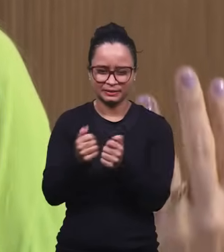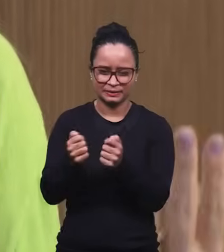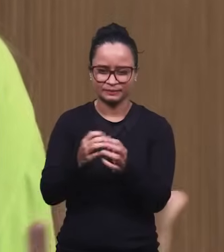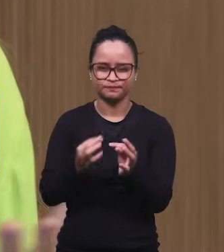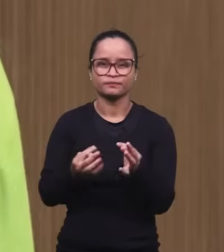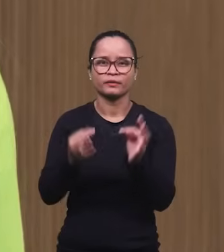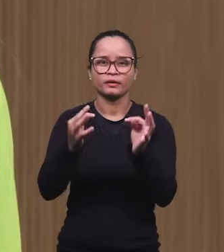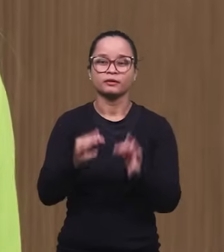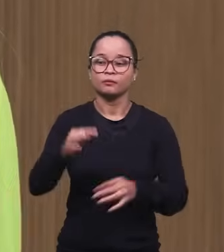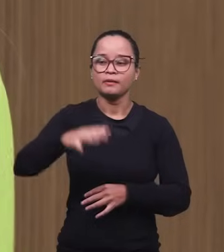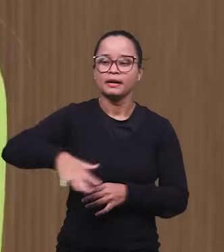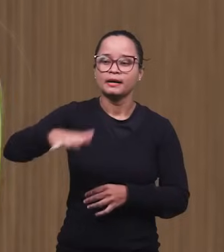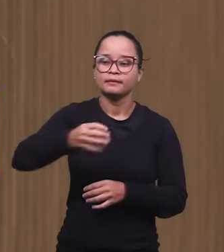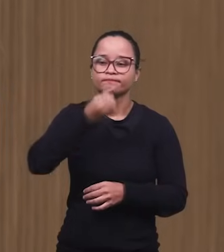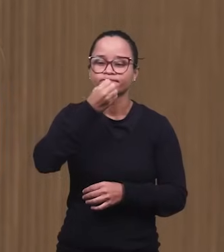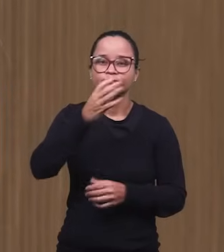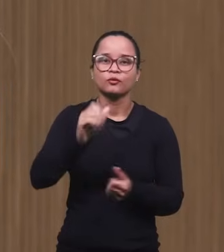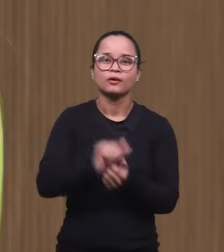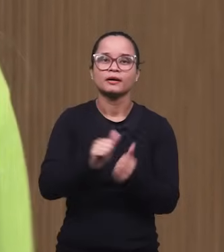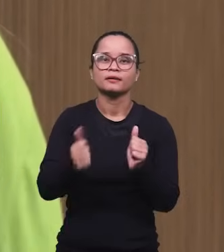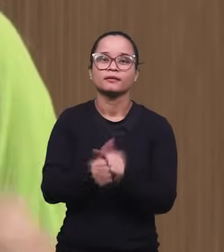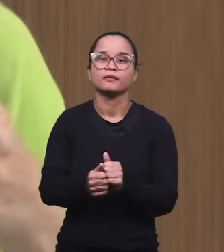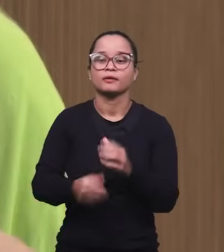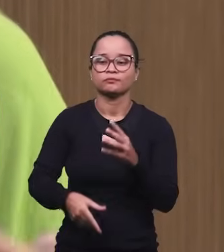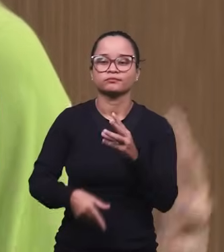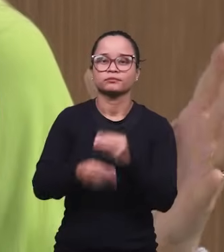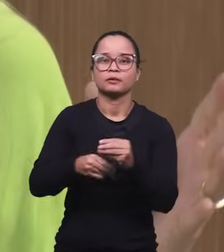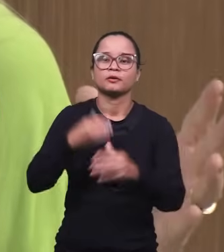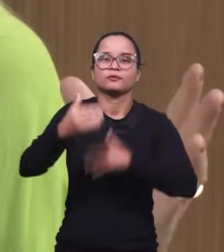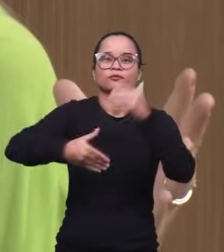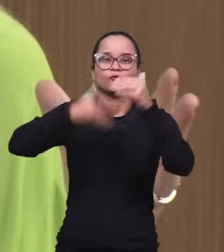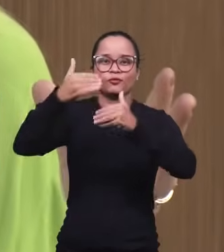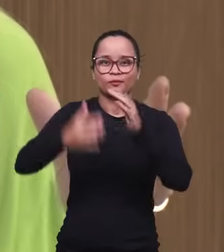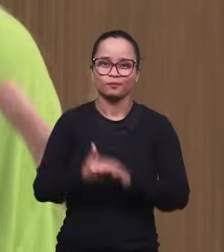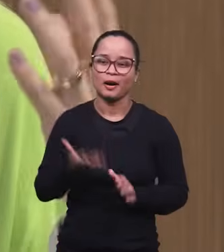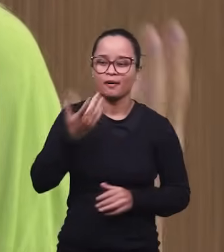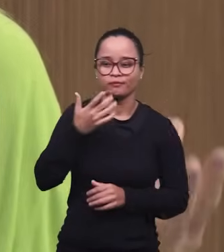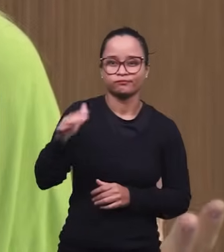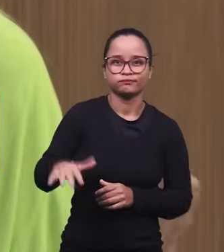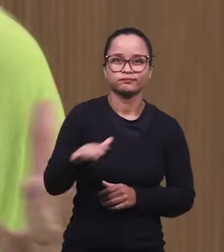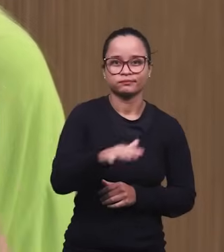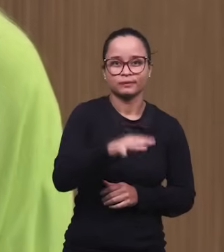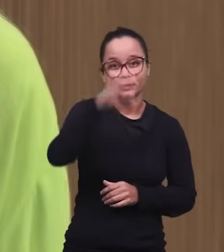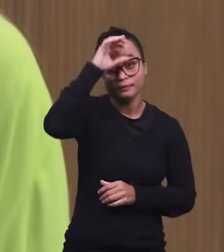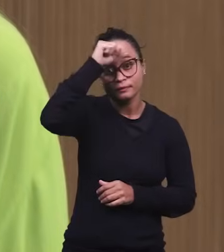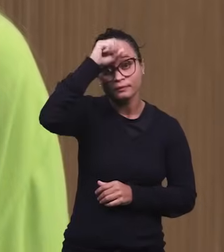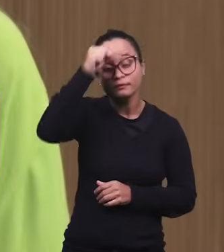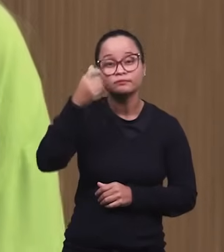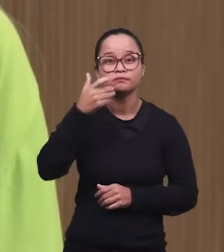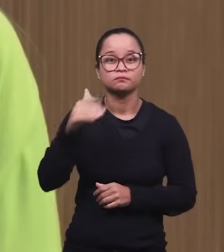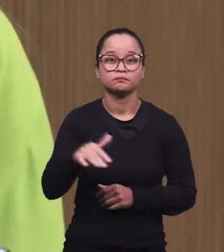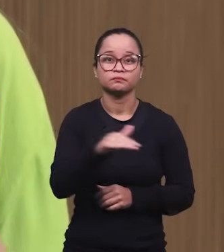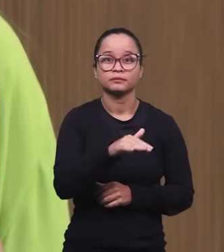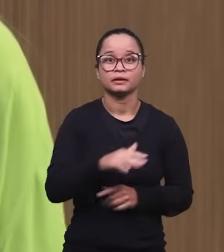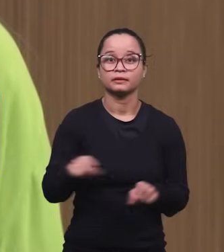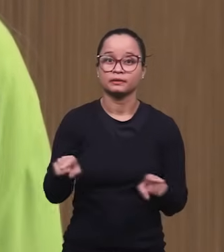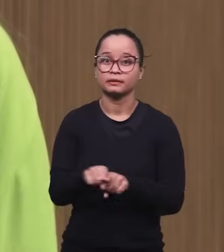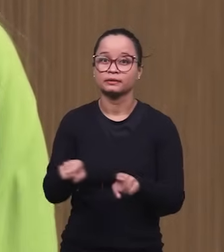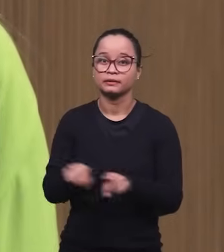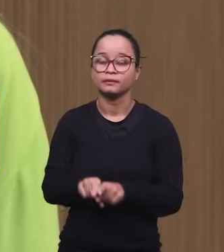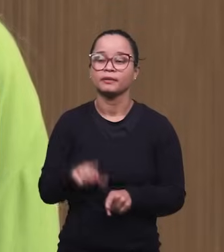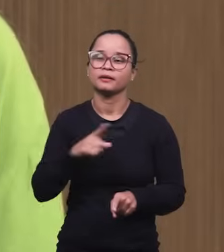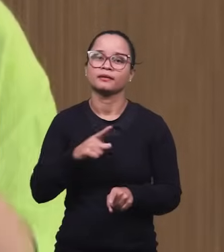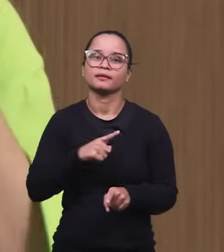um espaço adequado, tudo isso vai contribuir para o desenvolvimento dessa criança, para a aprendizagem dessa criança. Então, equilibrar